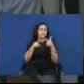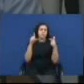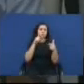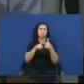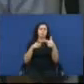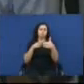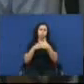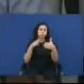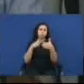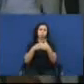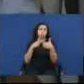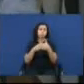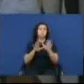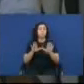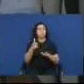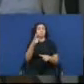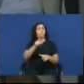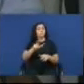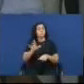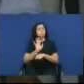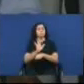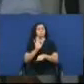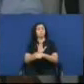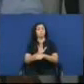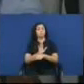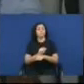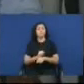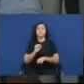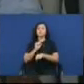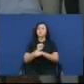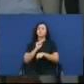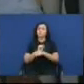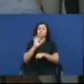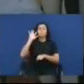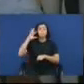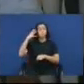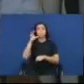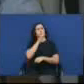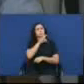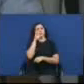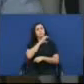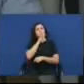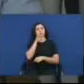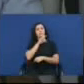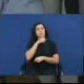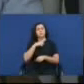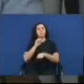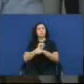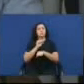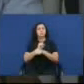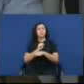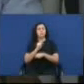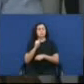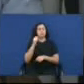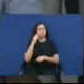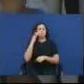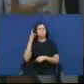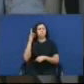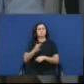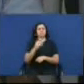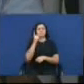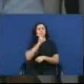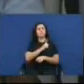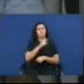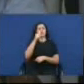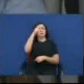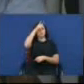questões relativas a esse relacionamento com o município. Eu espero que essa situação se resolva logo e eu tenho esperança que se resolverá. Tenho esperança que o